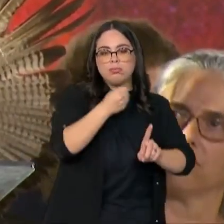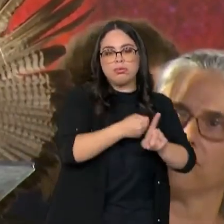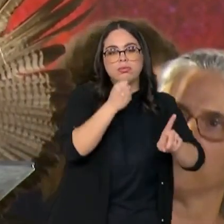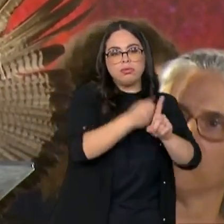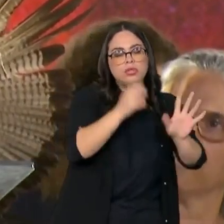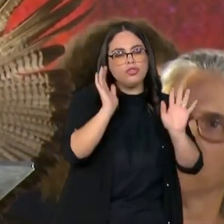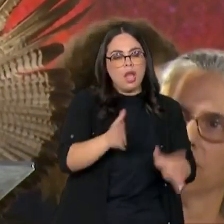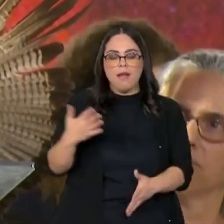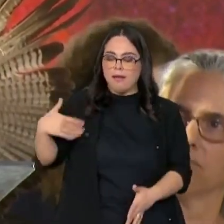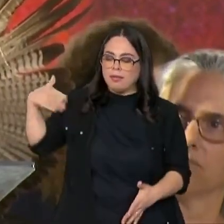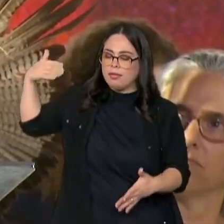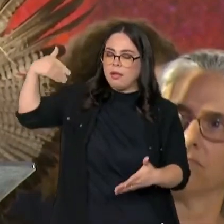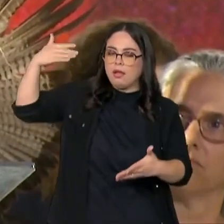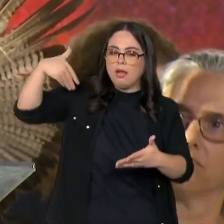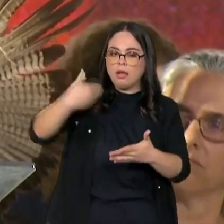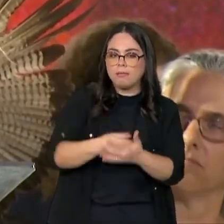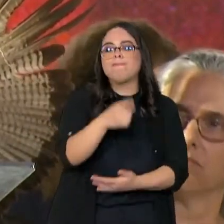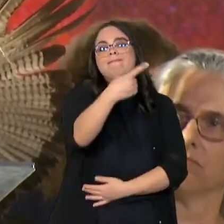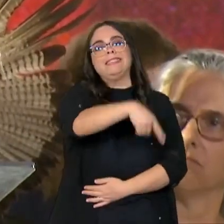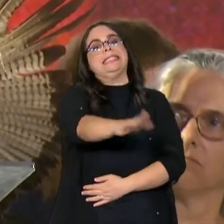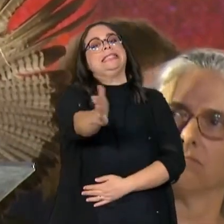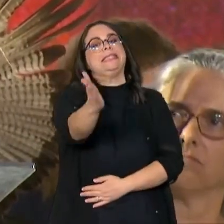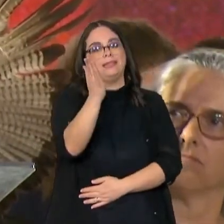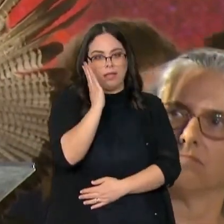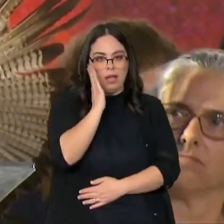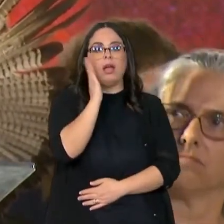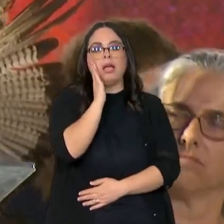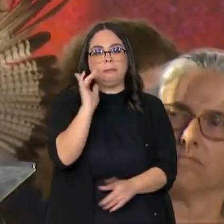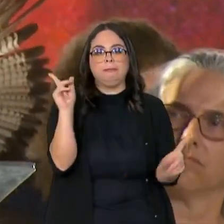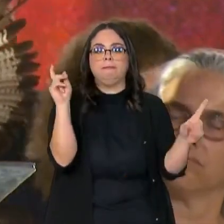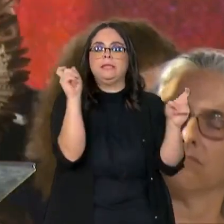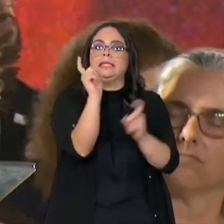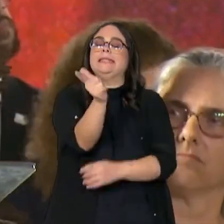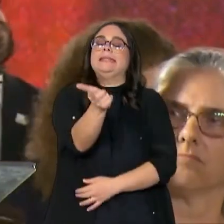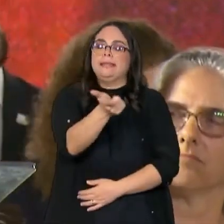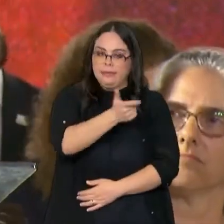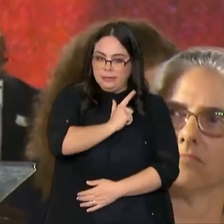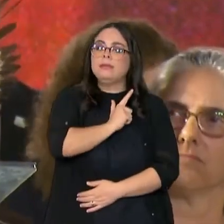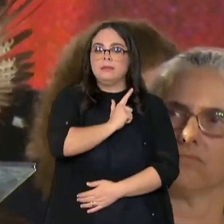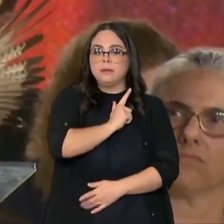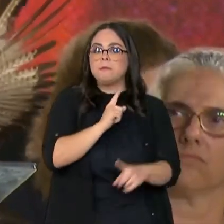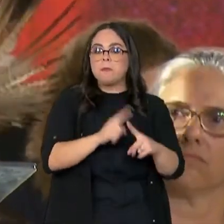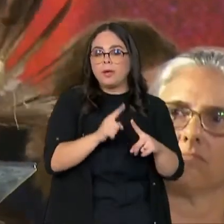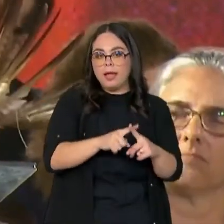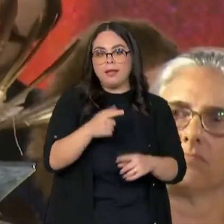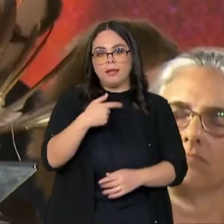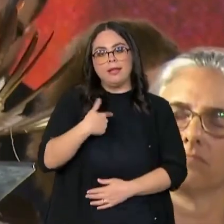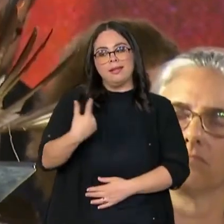muito tempo, sabem o quanto é difícil. Uma vez, em